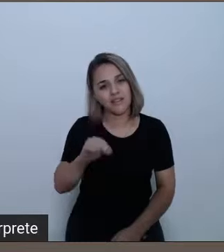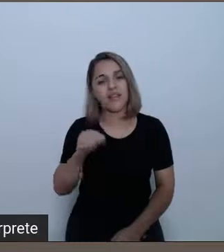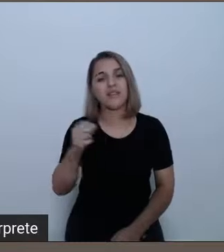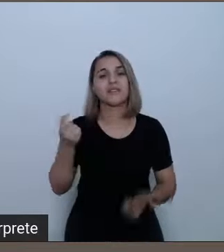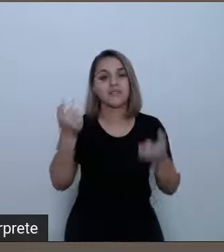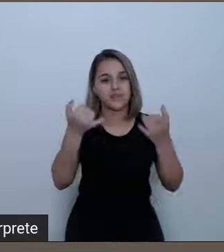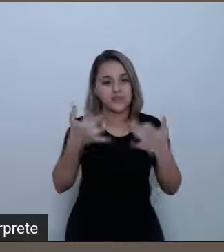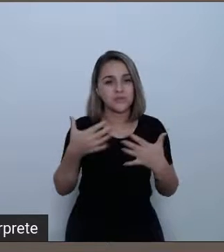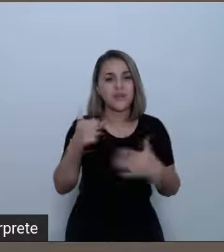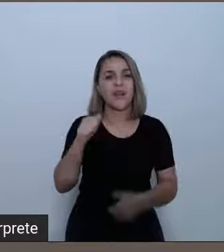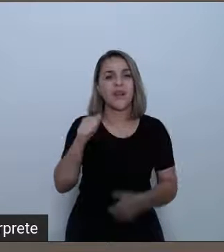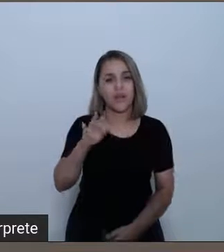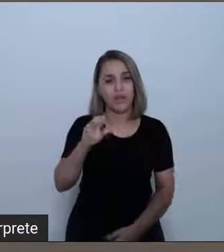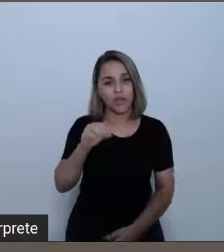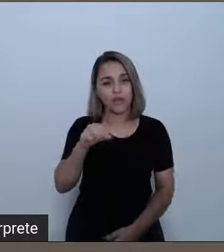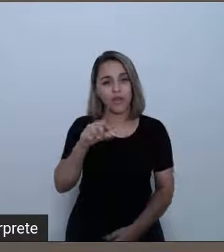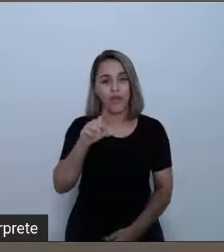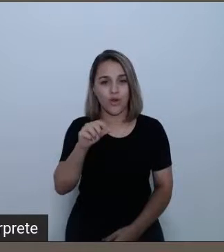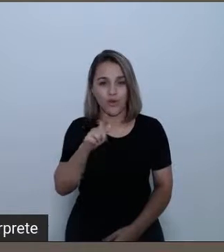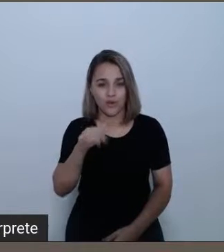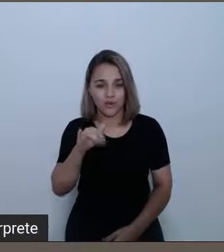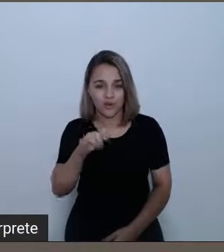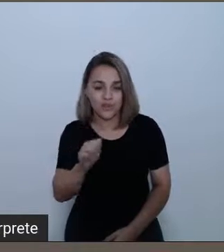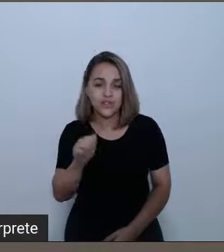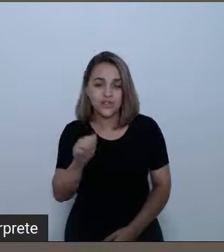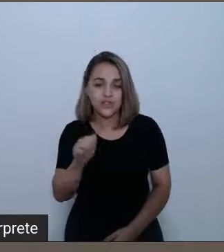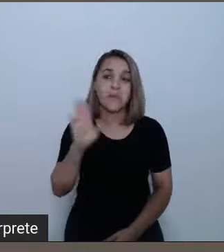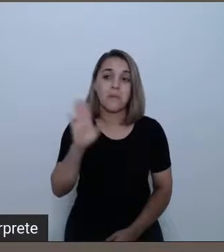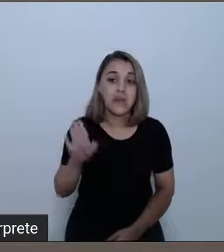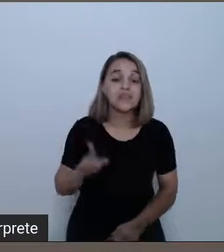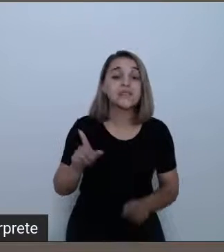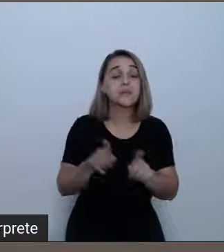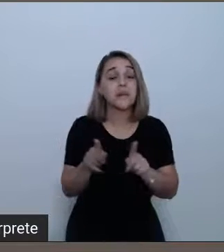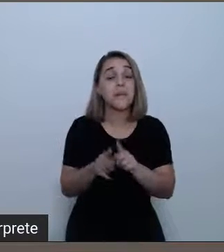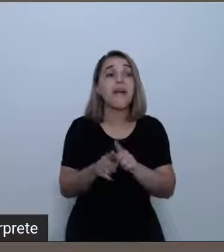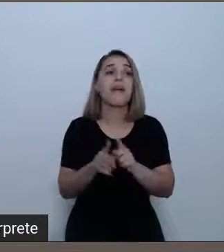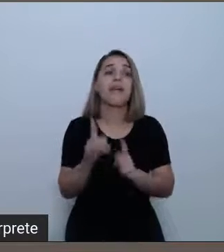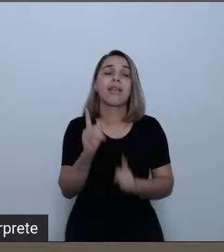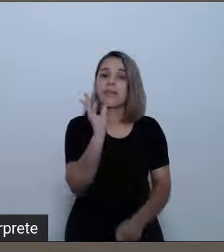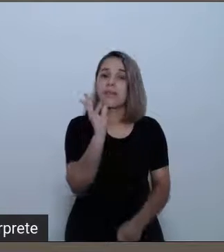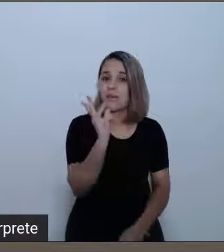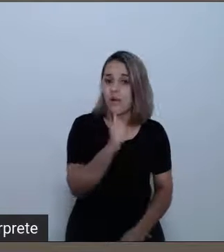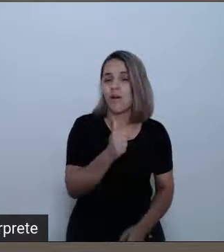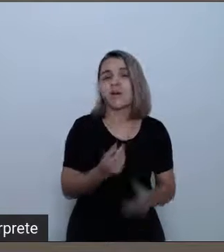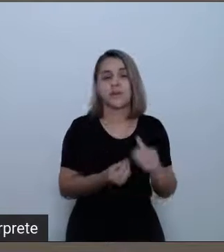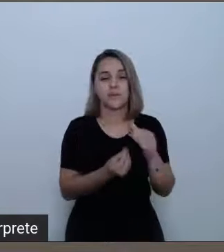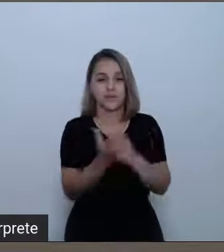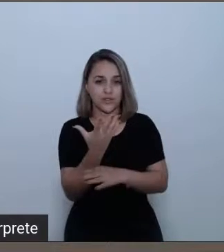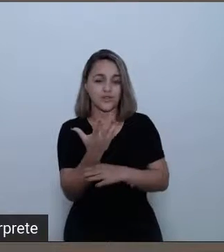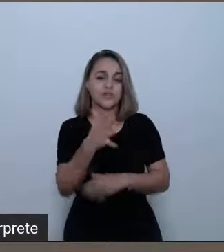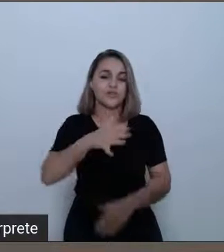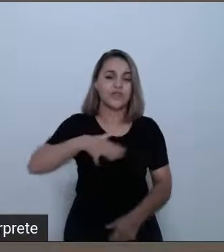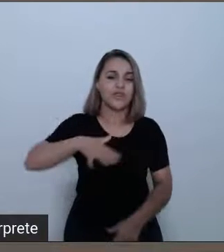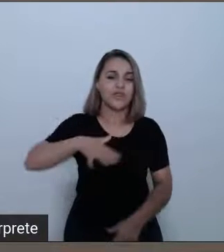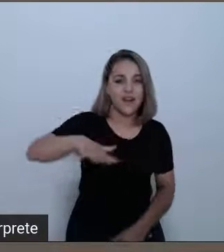Antologia Brasil, também demora um pouco para se constituir esse campo crítico mais...